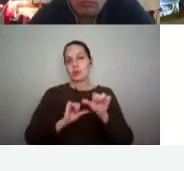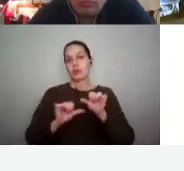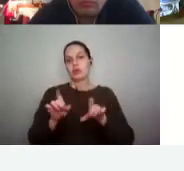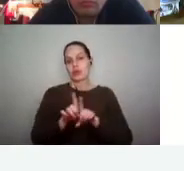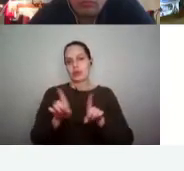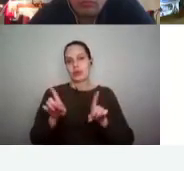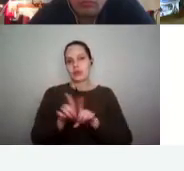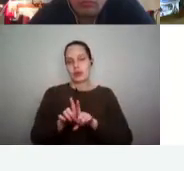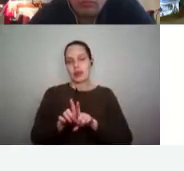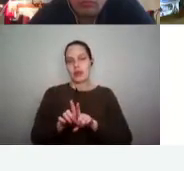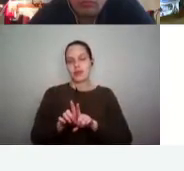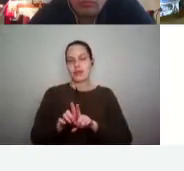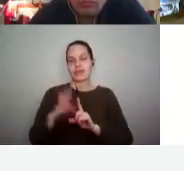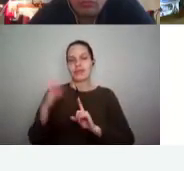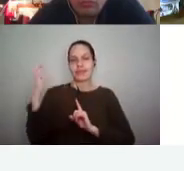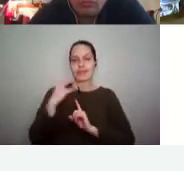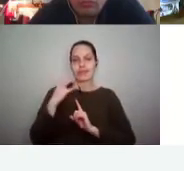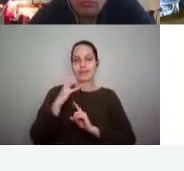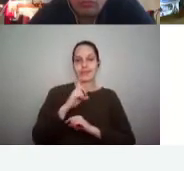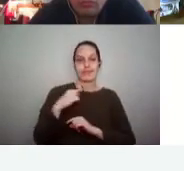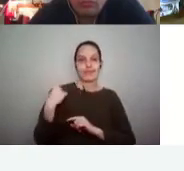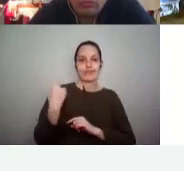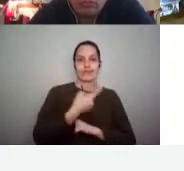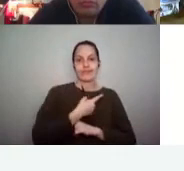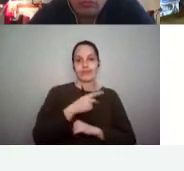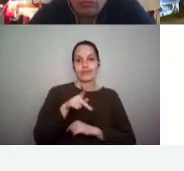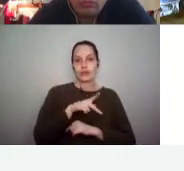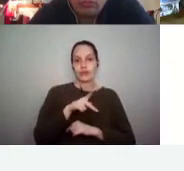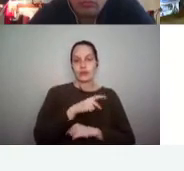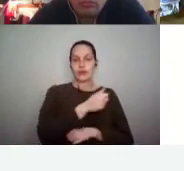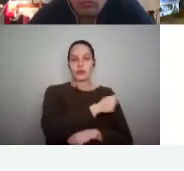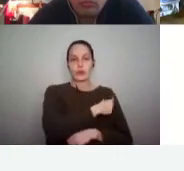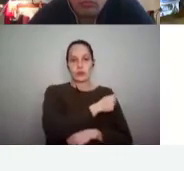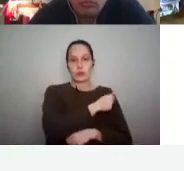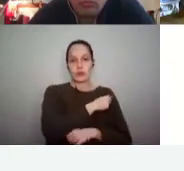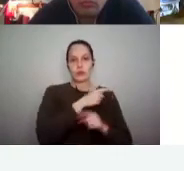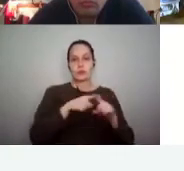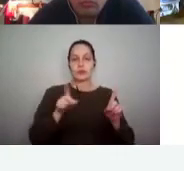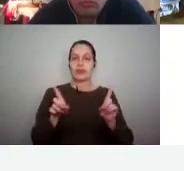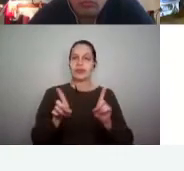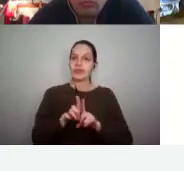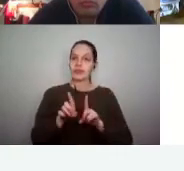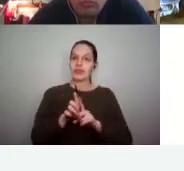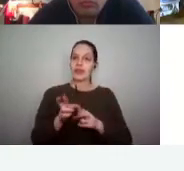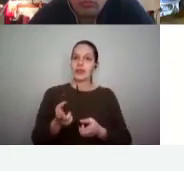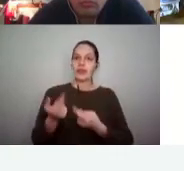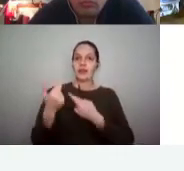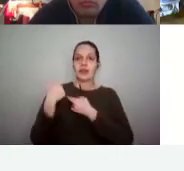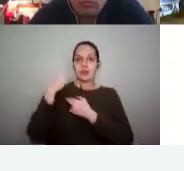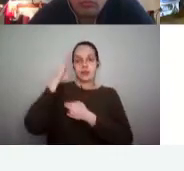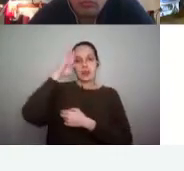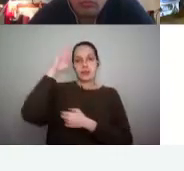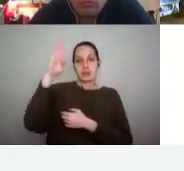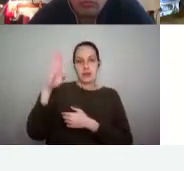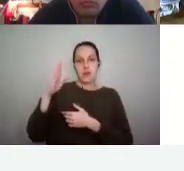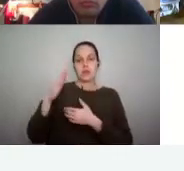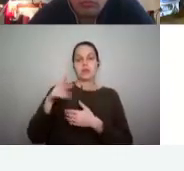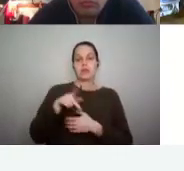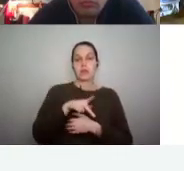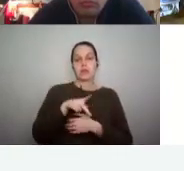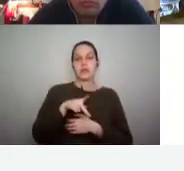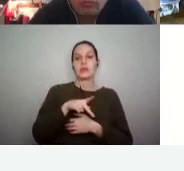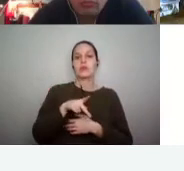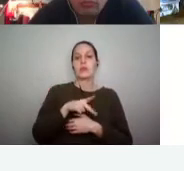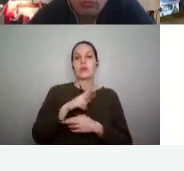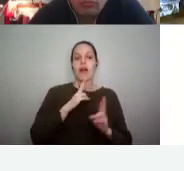professores, atinge a todos, professores e estudantes, mas nos responsabiliza muito aos professores, principalmente na relação de